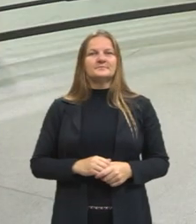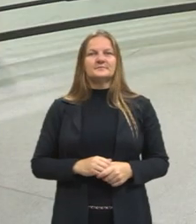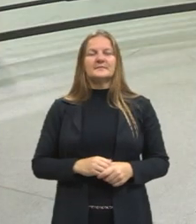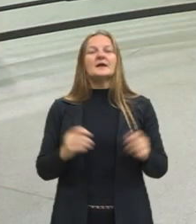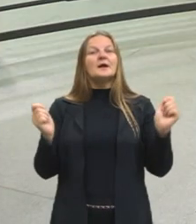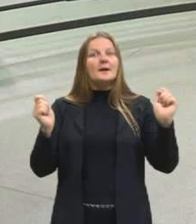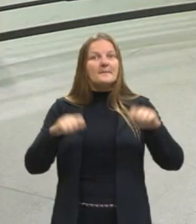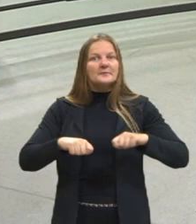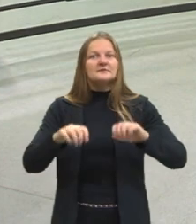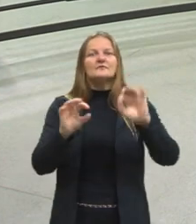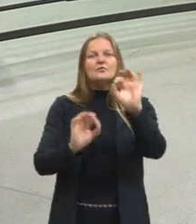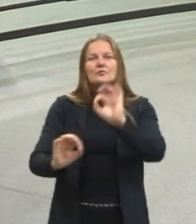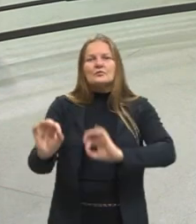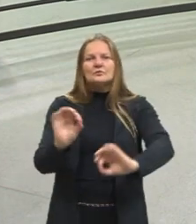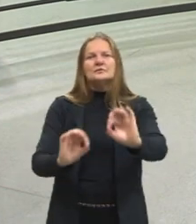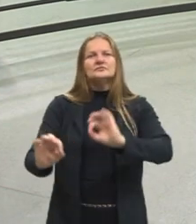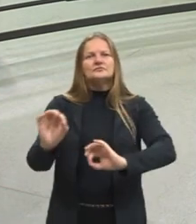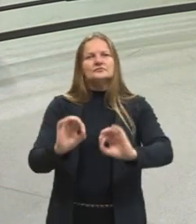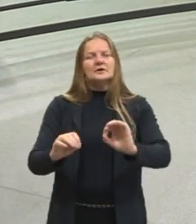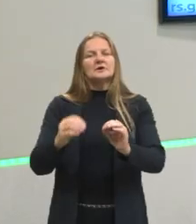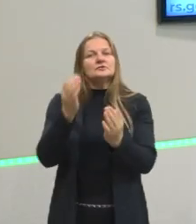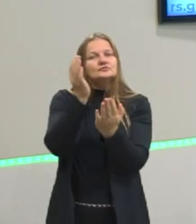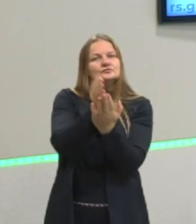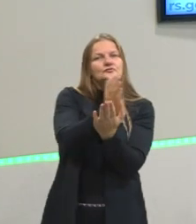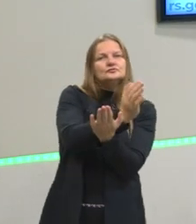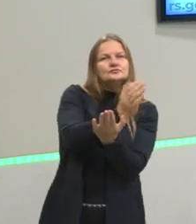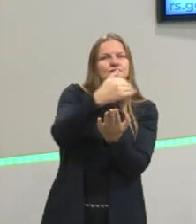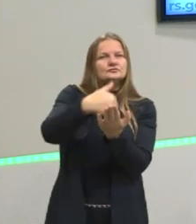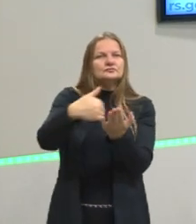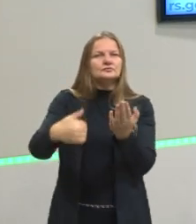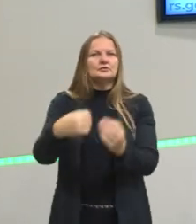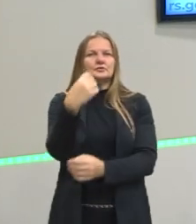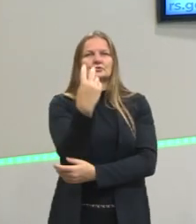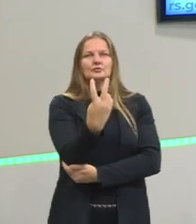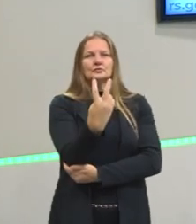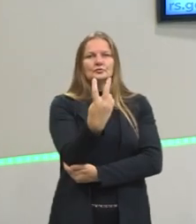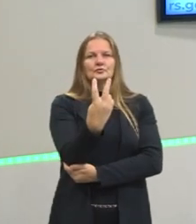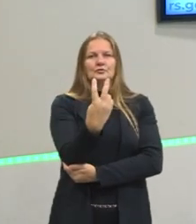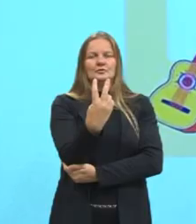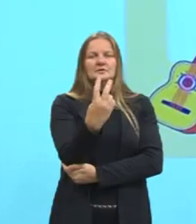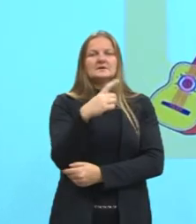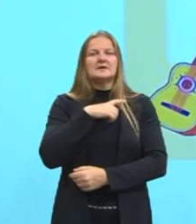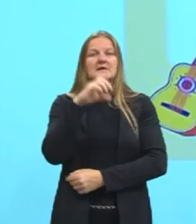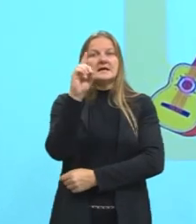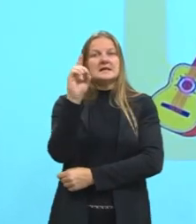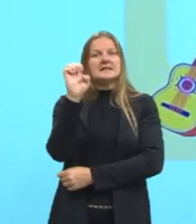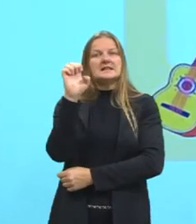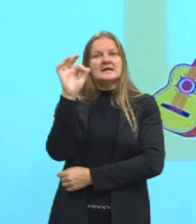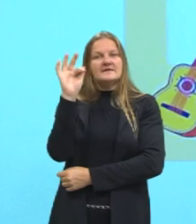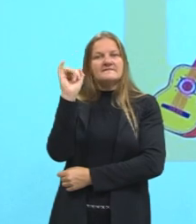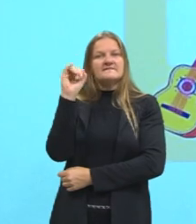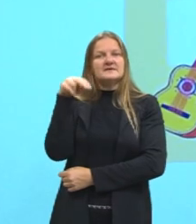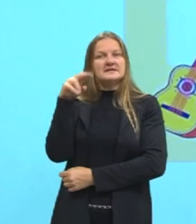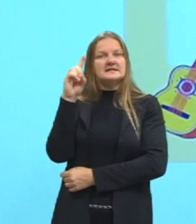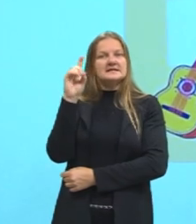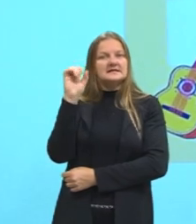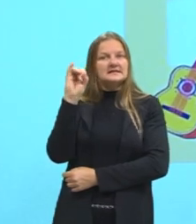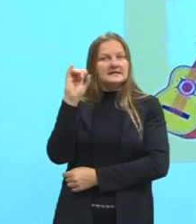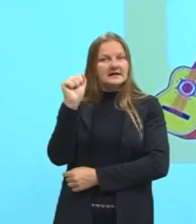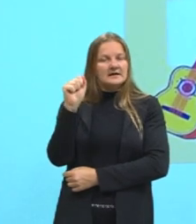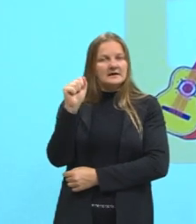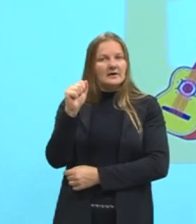podem se organizar magicamente de duas formas de forma definida ou de forma